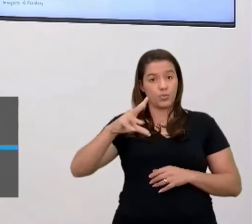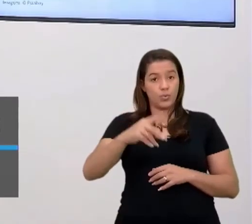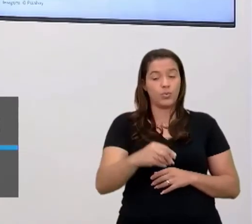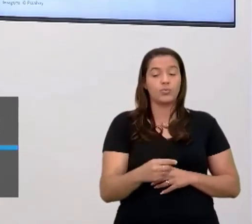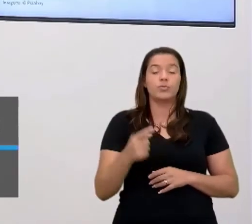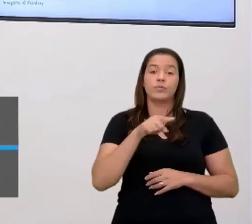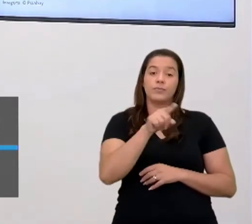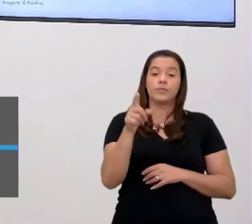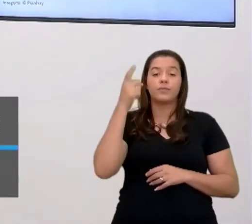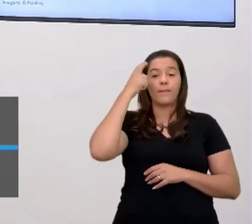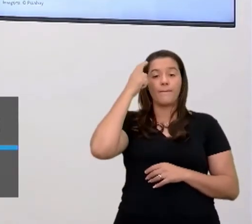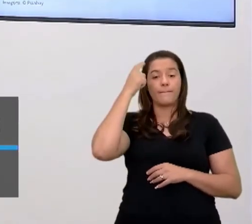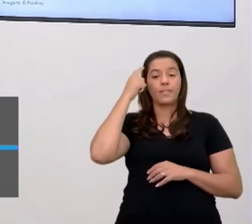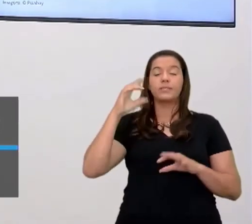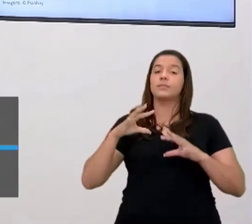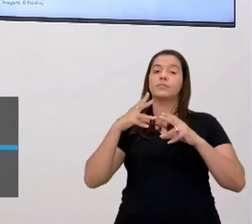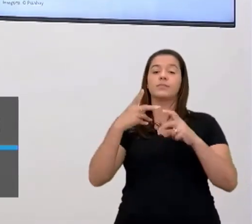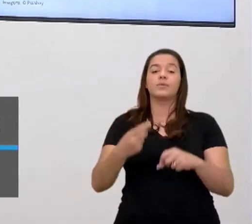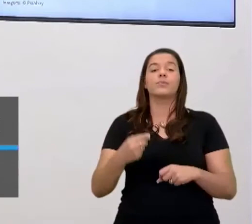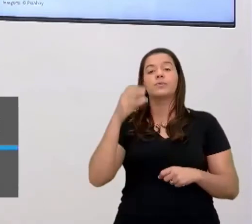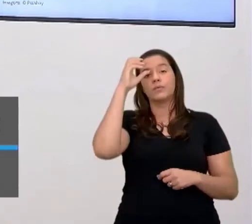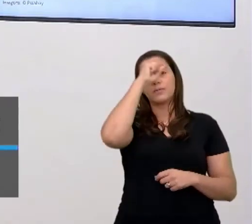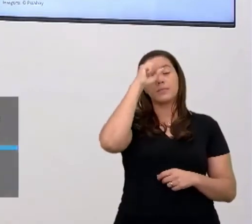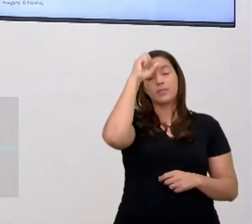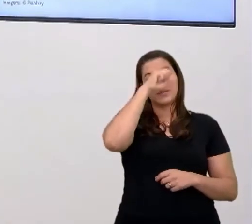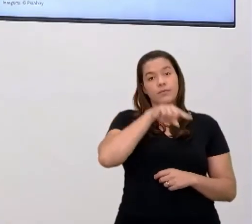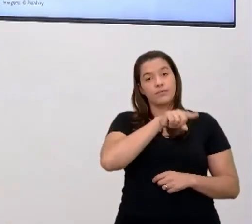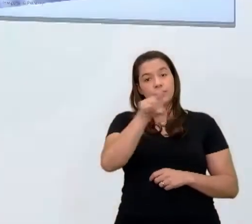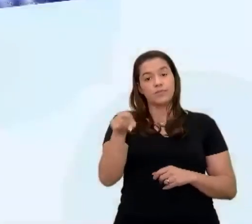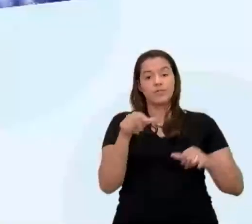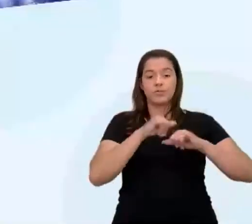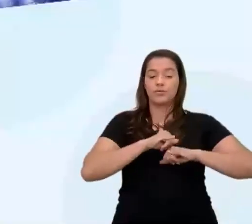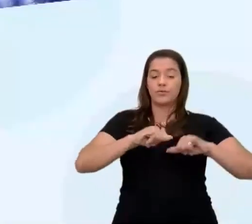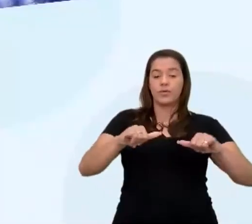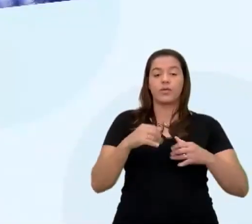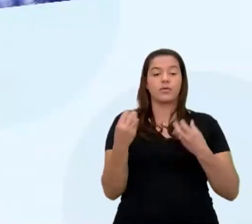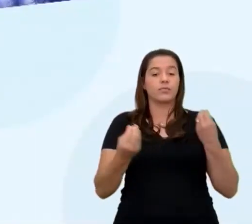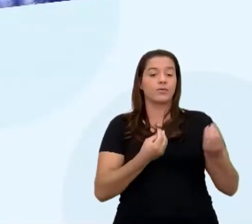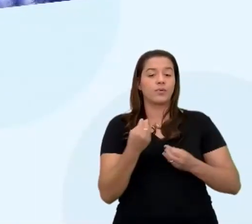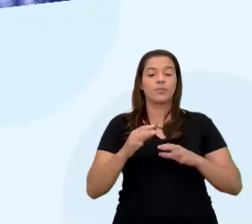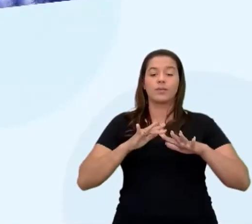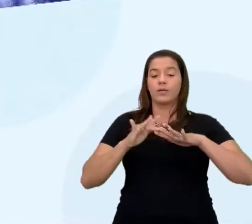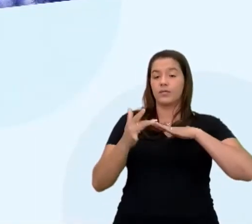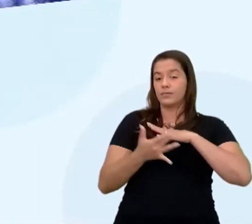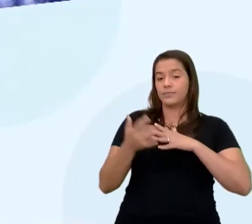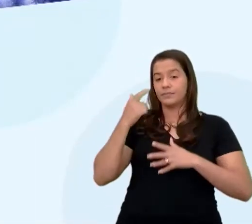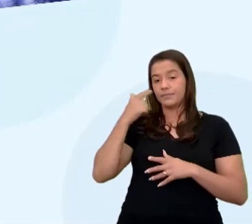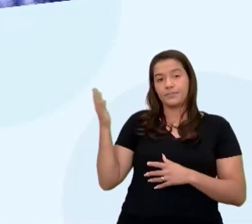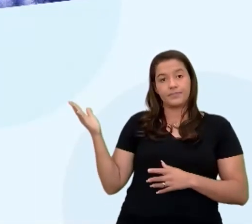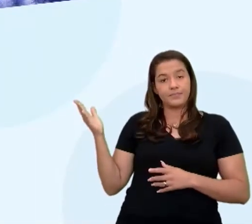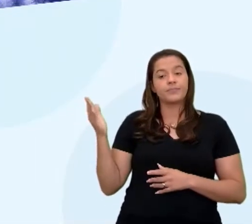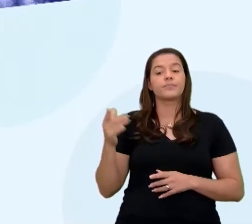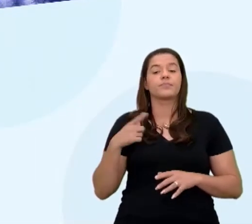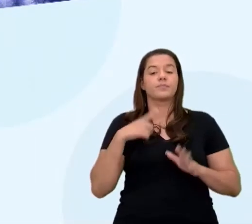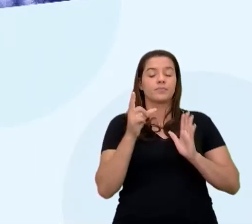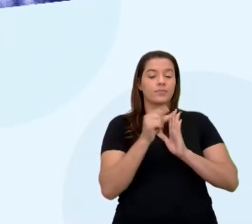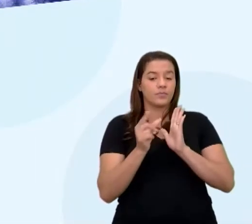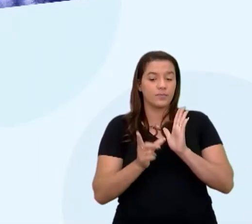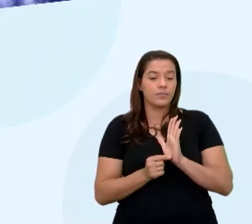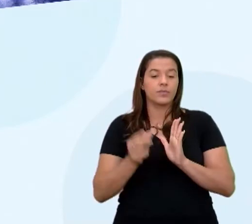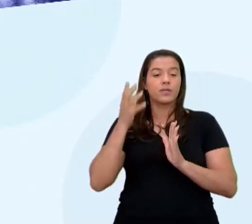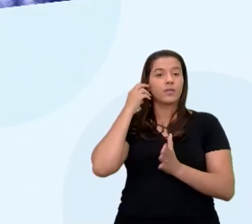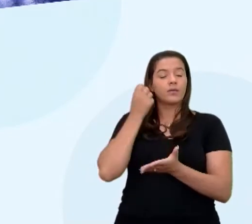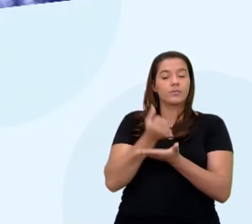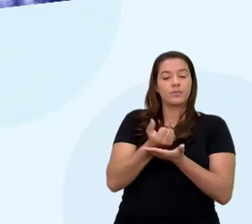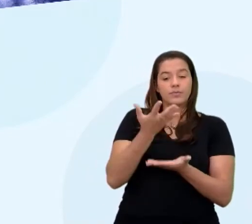na ciência e em todos, tá? Então, como divulgar? A gente tem algumas formas, redes sociais, repositório digital, live,